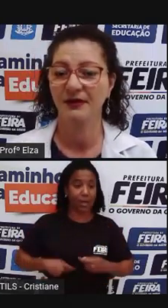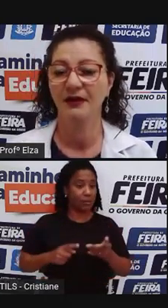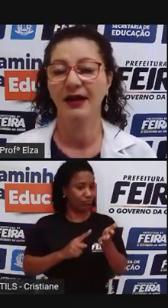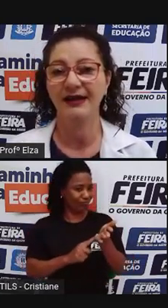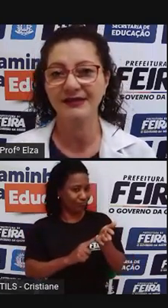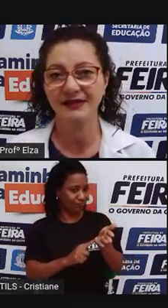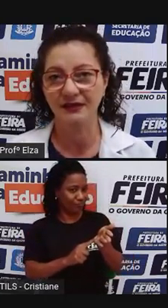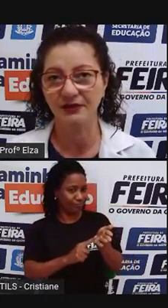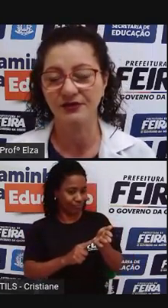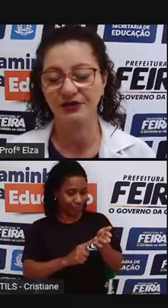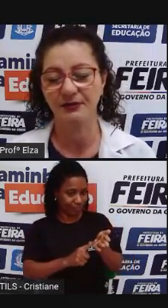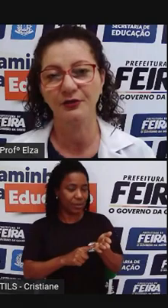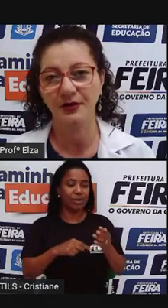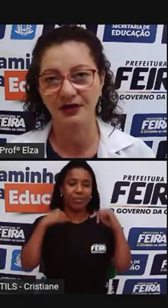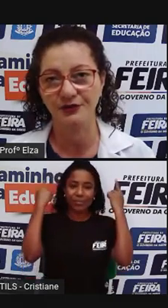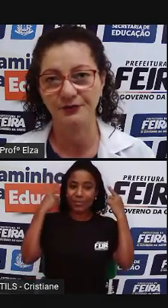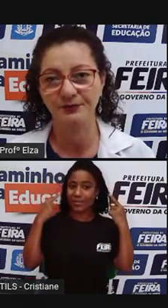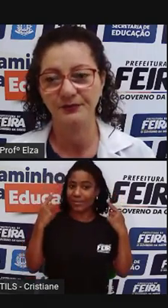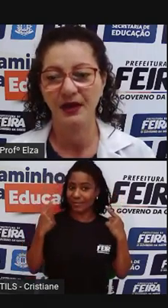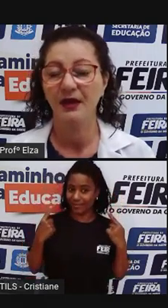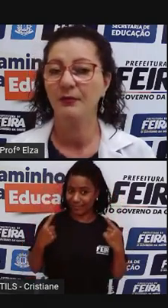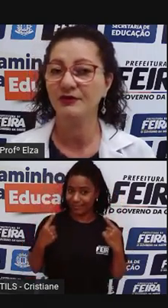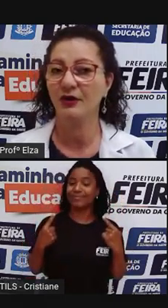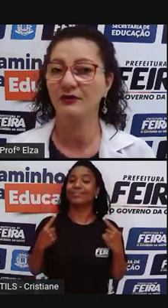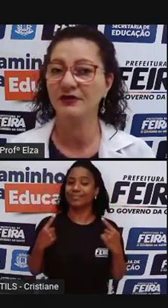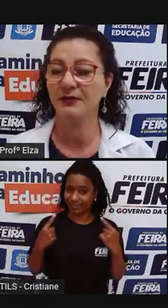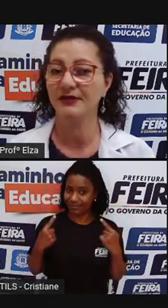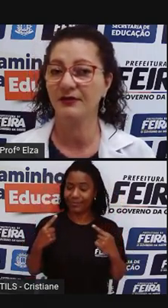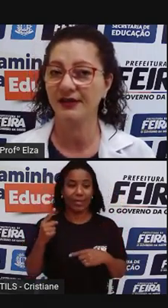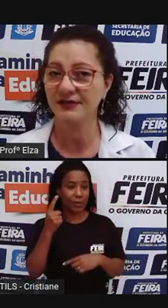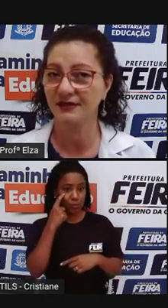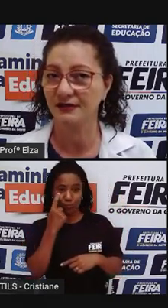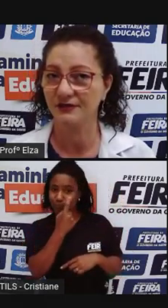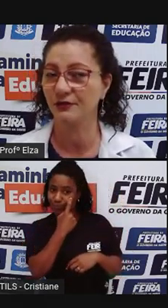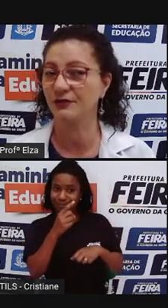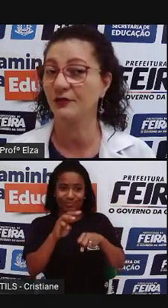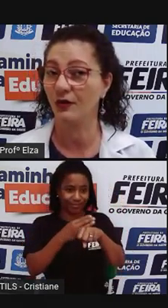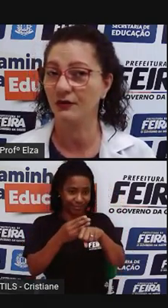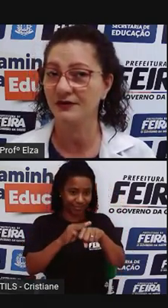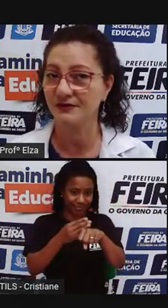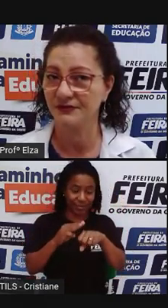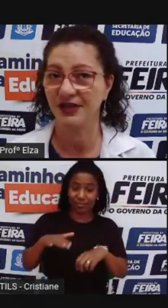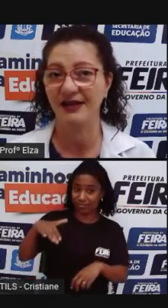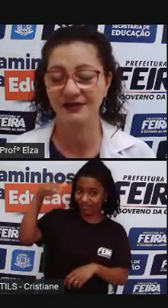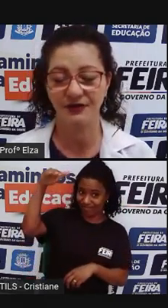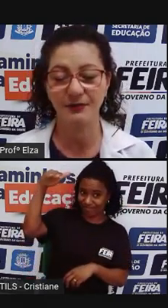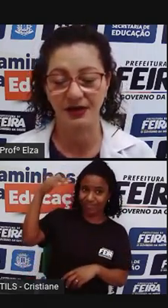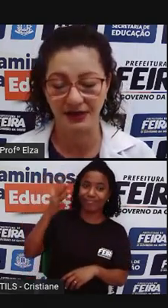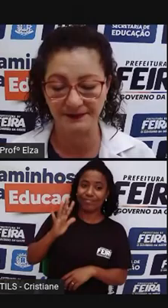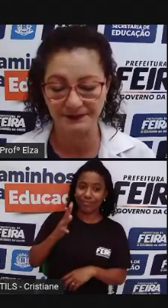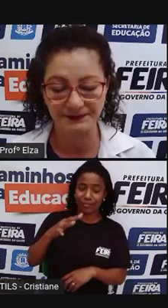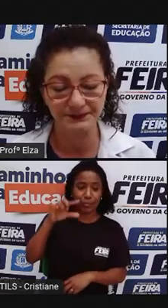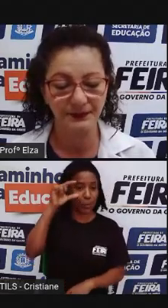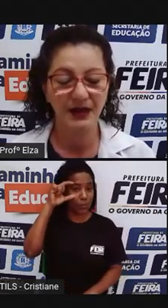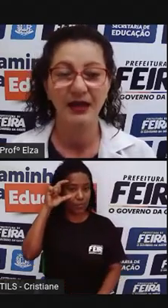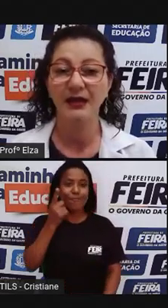crespos, castanhos de tamanho médio. Meus olhos também são castanhos e uso óculos de haste